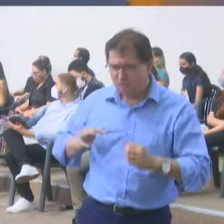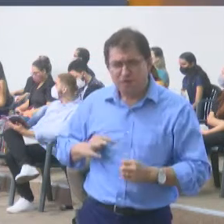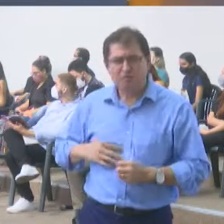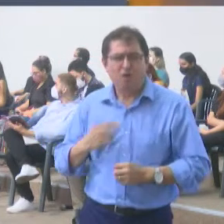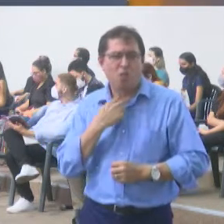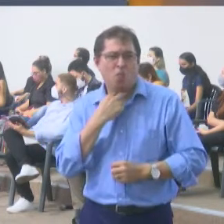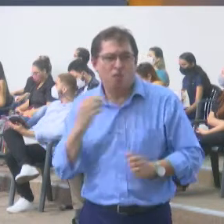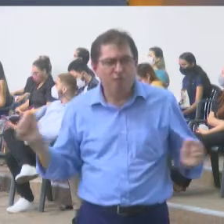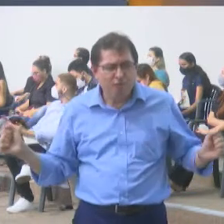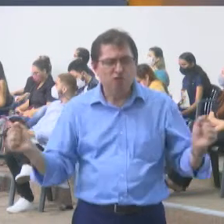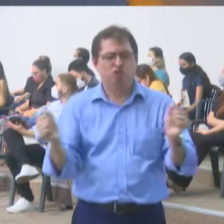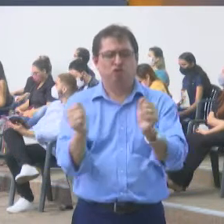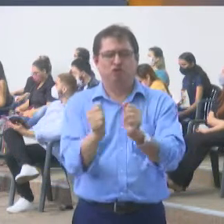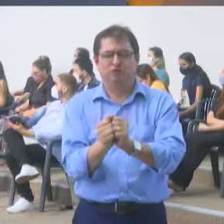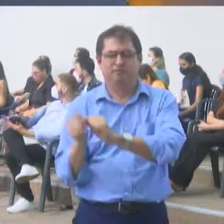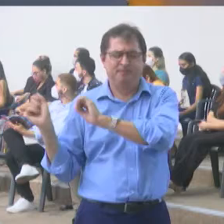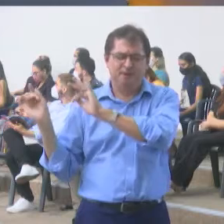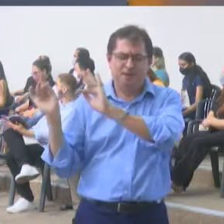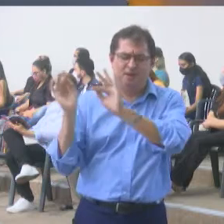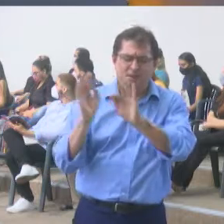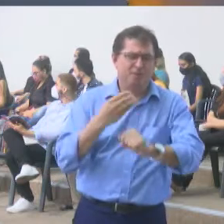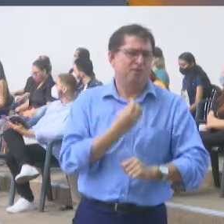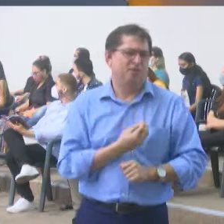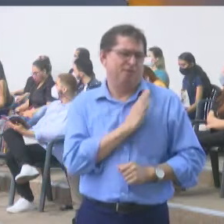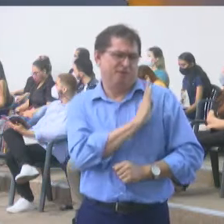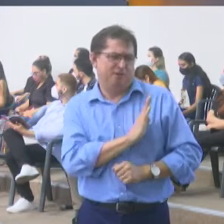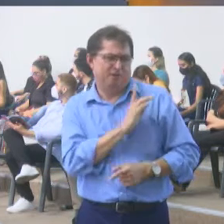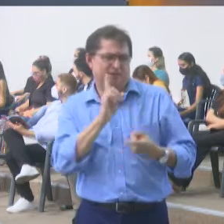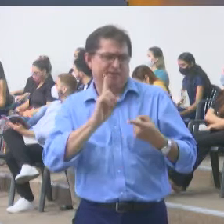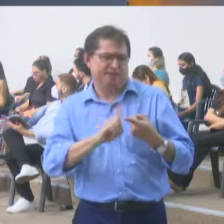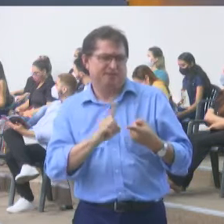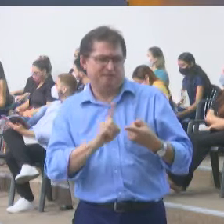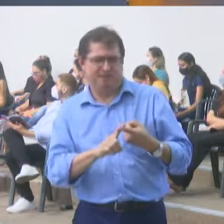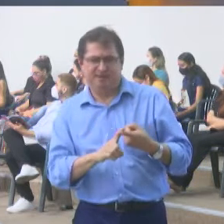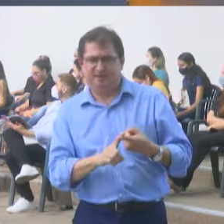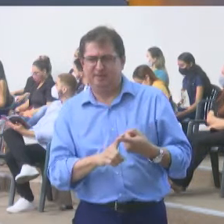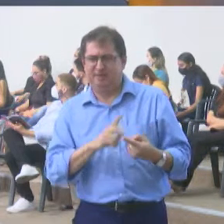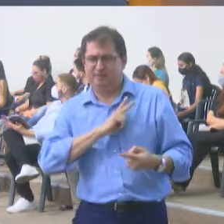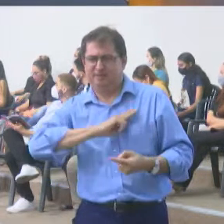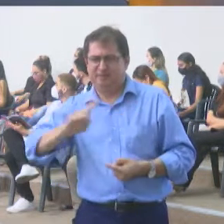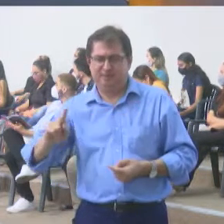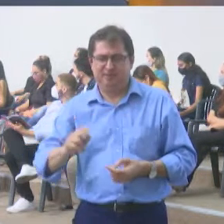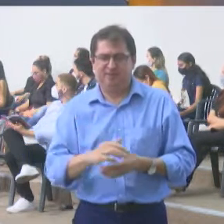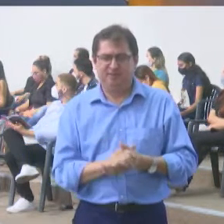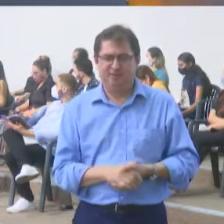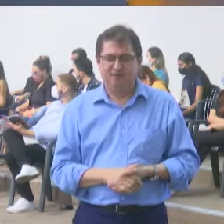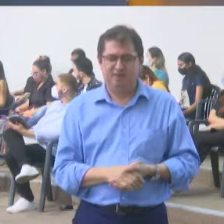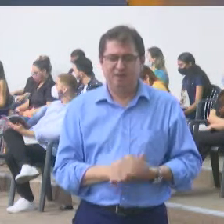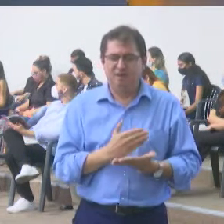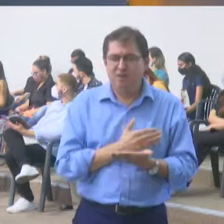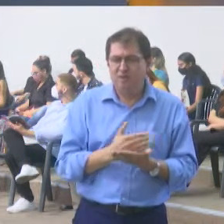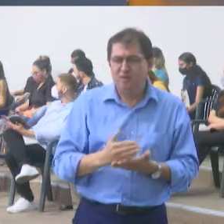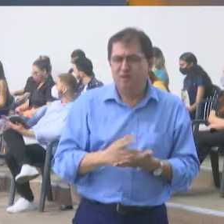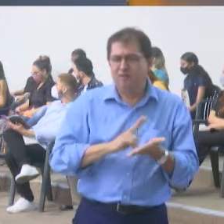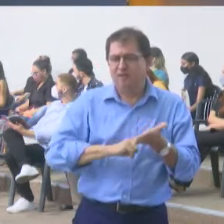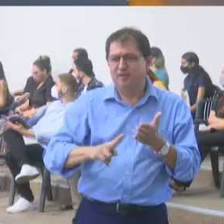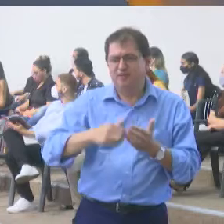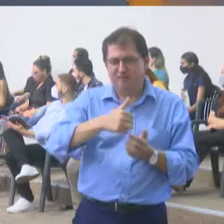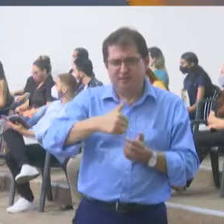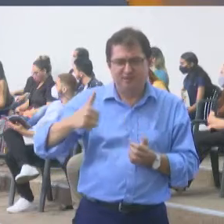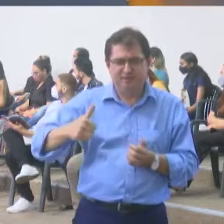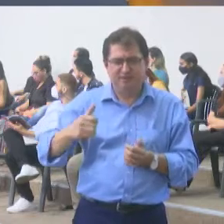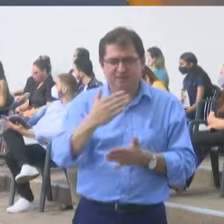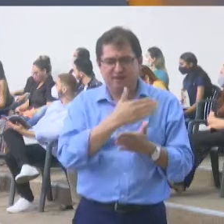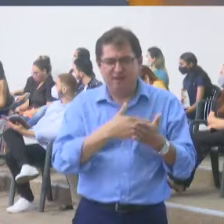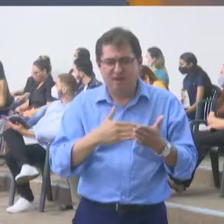vida de Boaz e abençoam a vida de Ruth. Louvado seja o nome do Senhor Jesus. E no início do versículo 11,